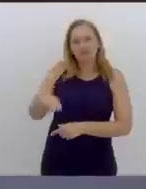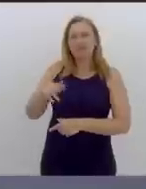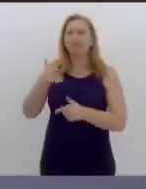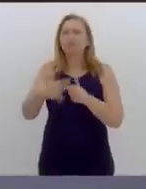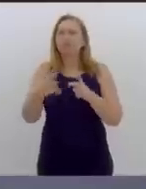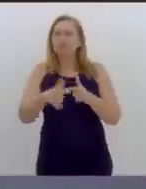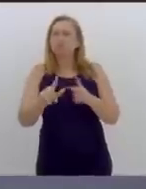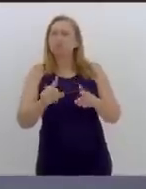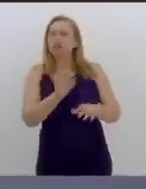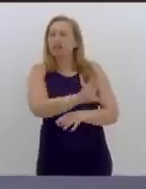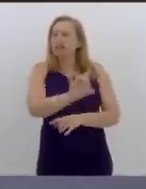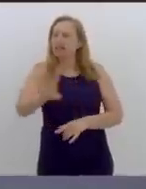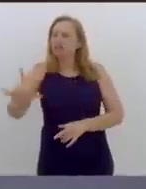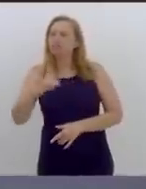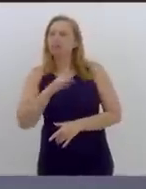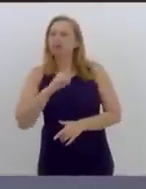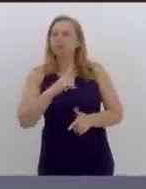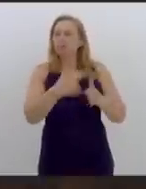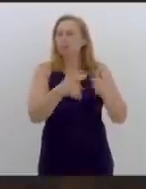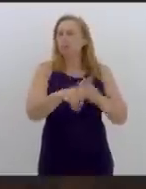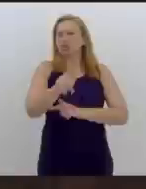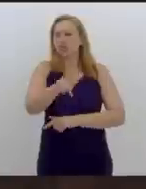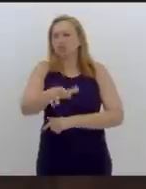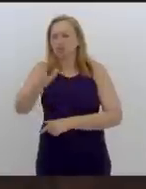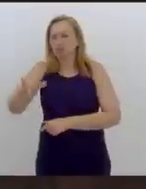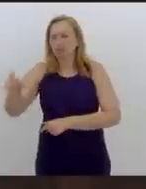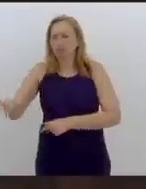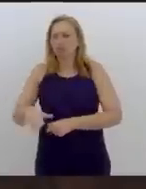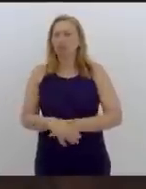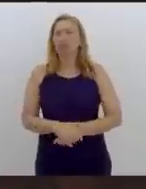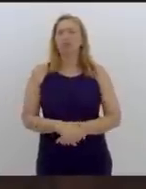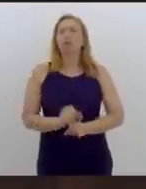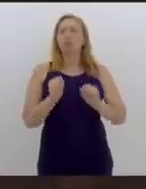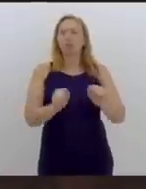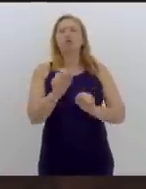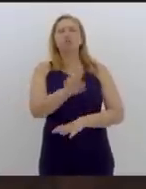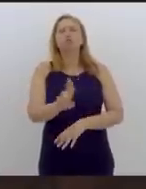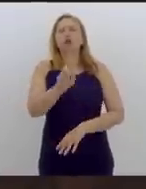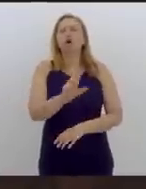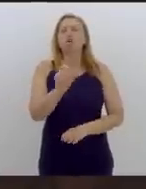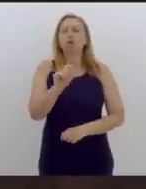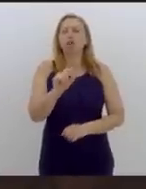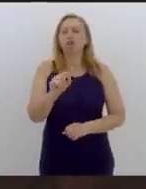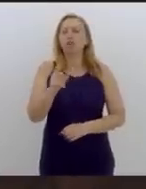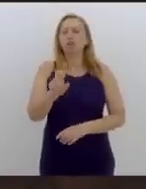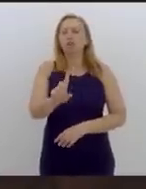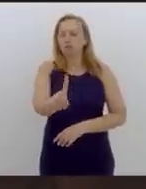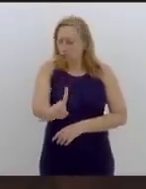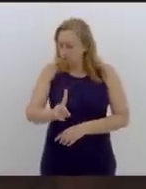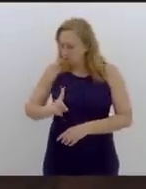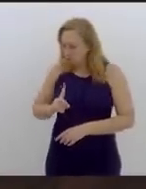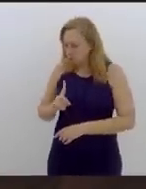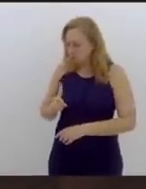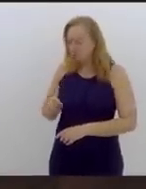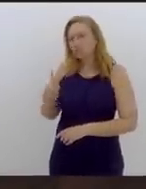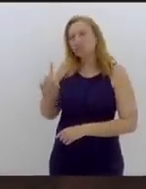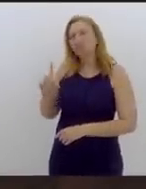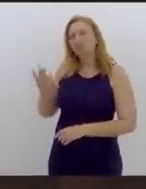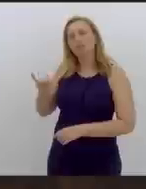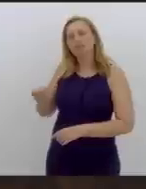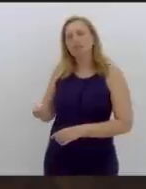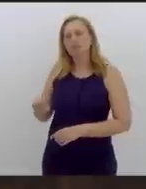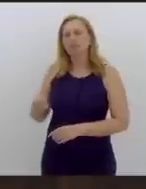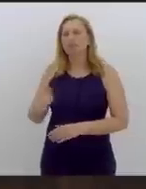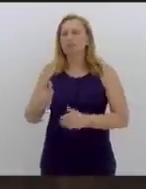tem outro Xavante tem outro cada um aqui tem um problema que que vocês podem usar utilize o meu gabinete eu vou fazer um requerimento